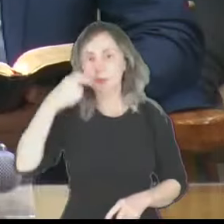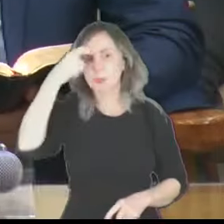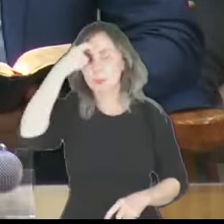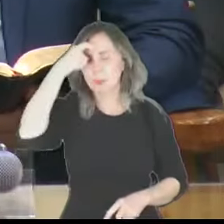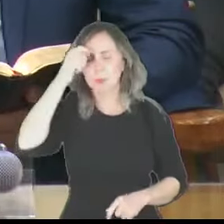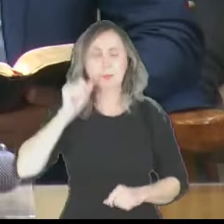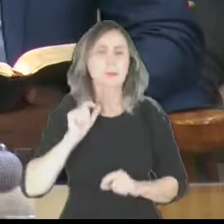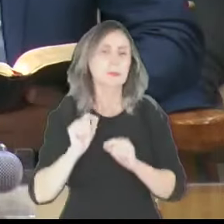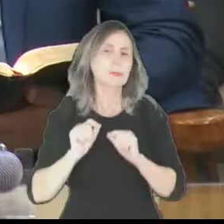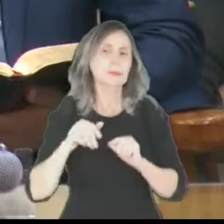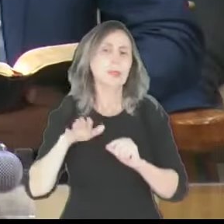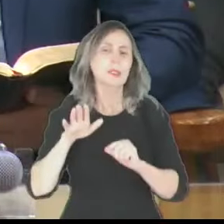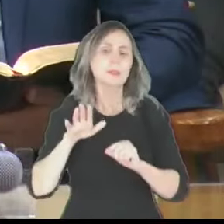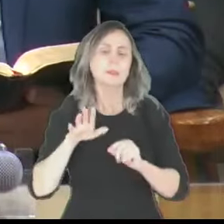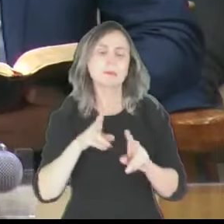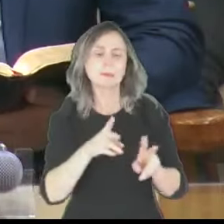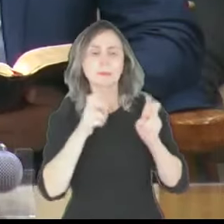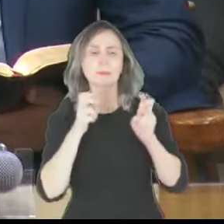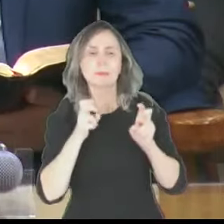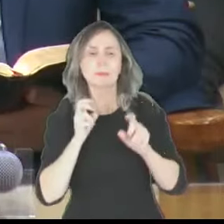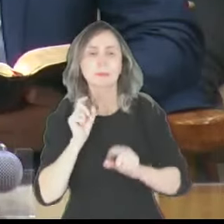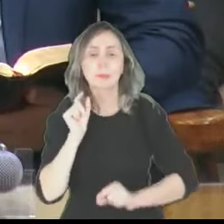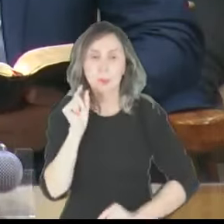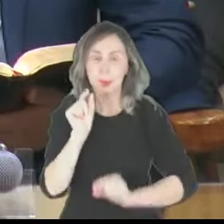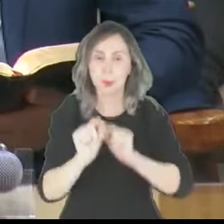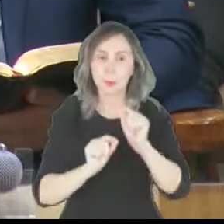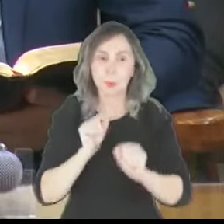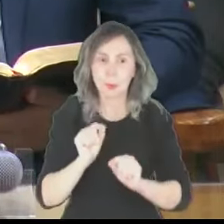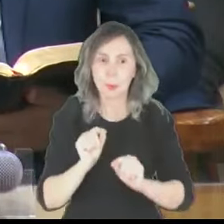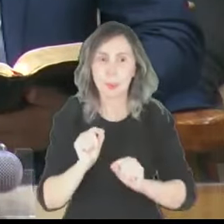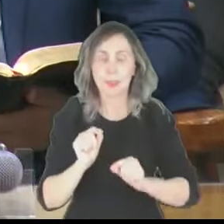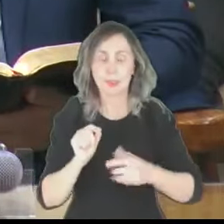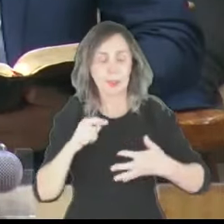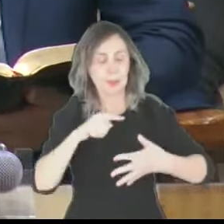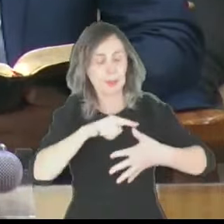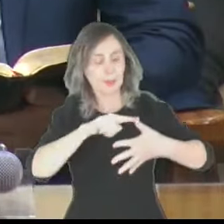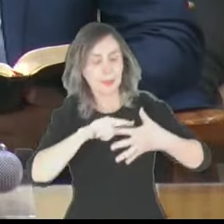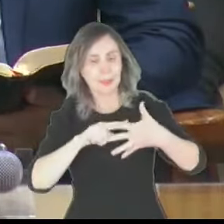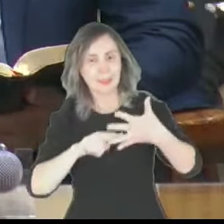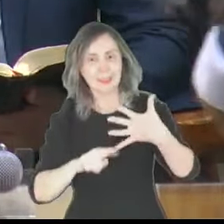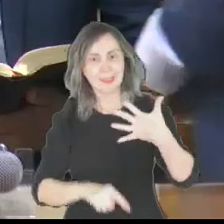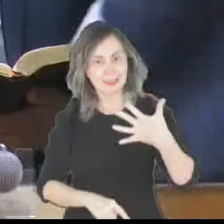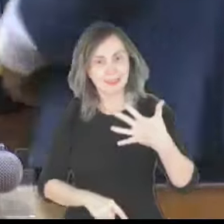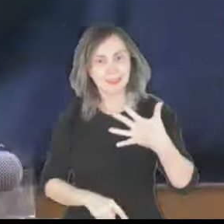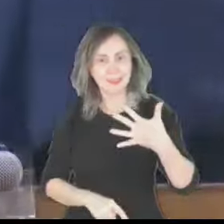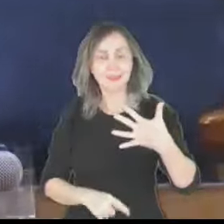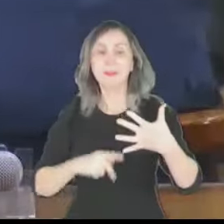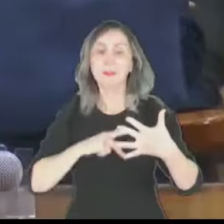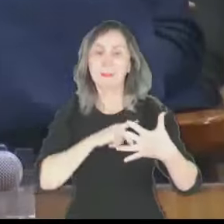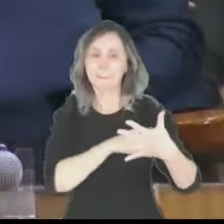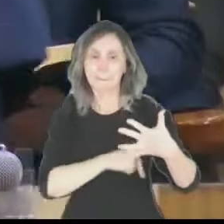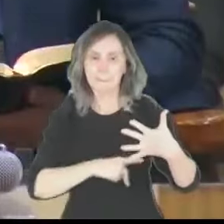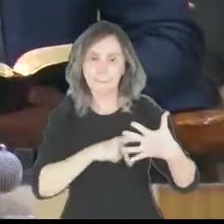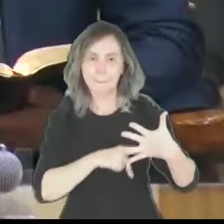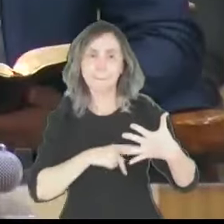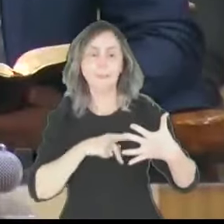mais nos chama a atenção são exatamente cinco pontos que o apóstolo Paulo, ele